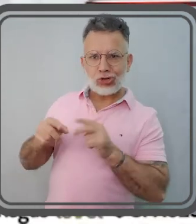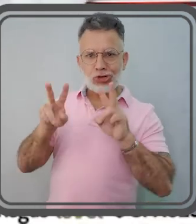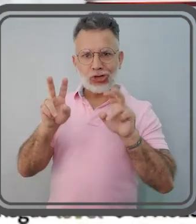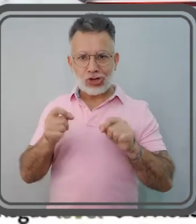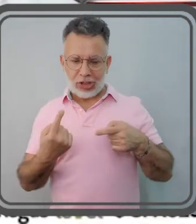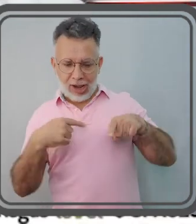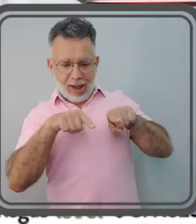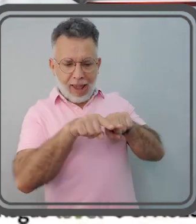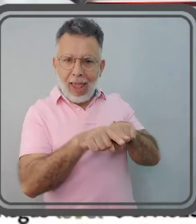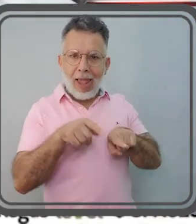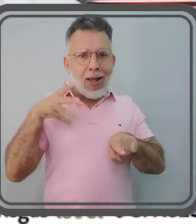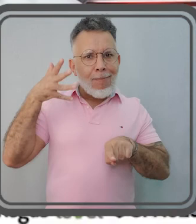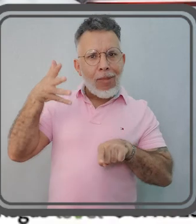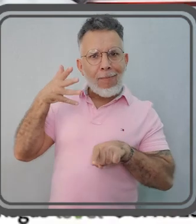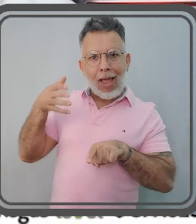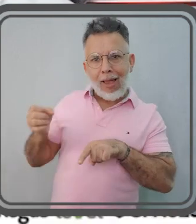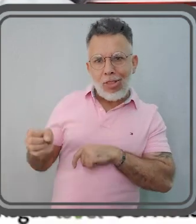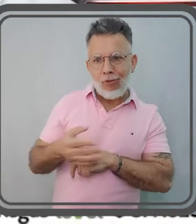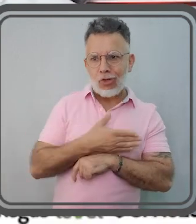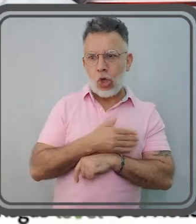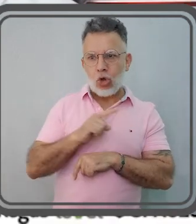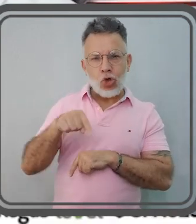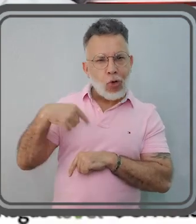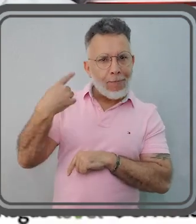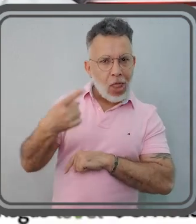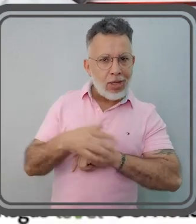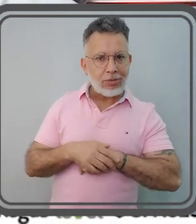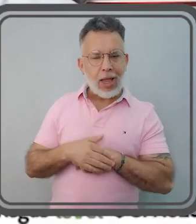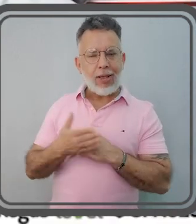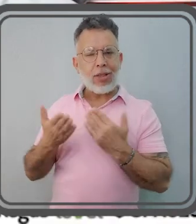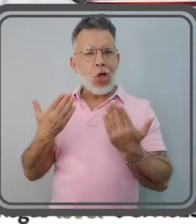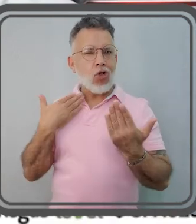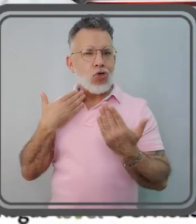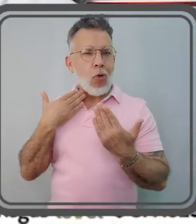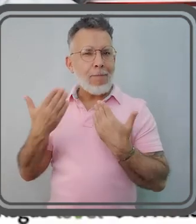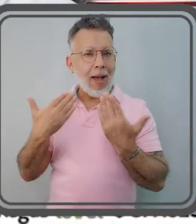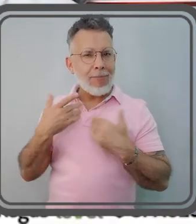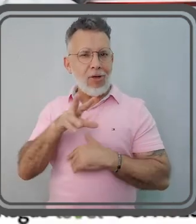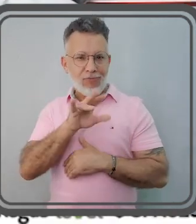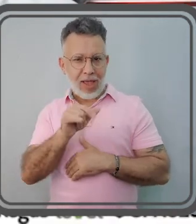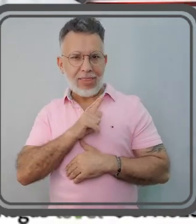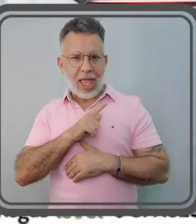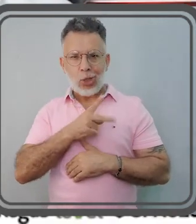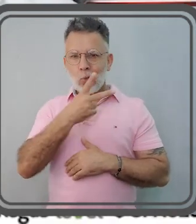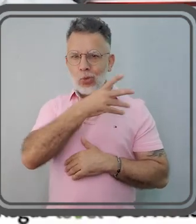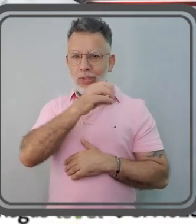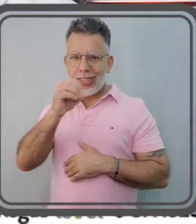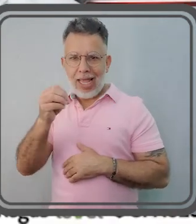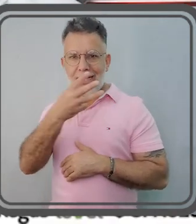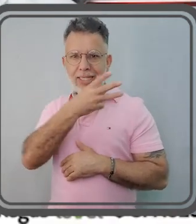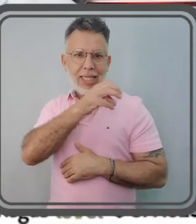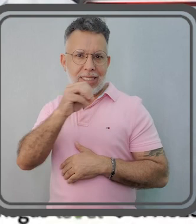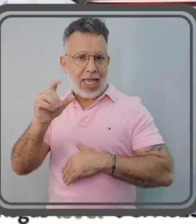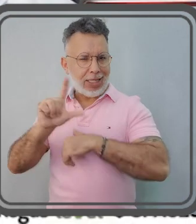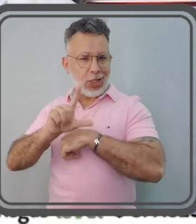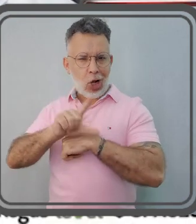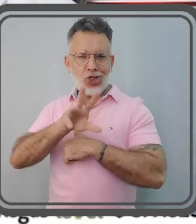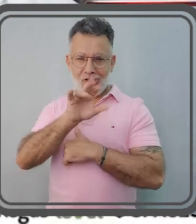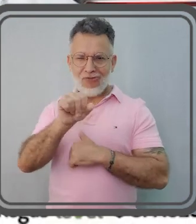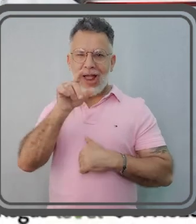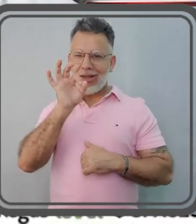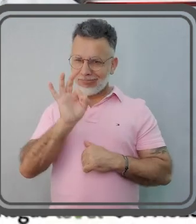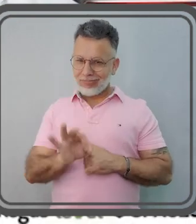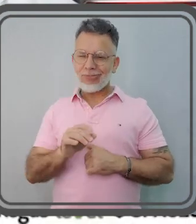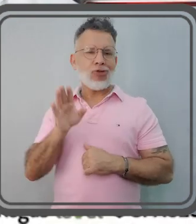tenho certeza que você já vai estar com 200, 300 unidades, né? Foi bem legal, né, conhecer um pouco mais da sua